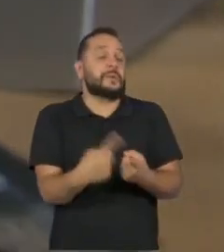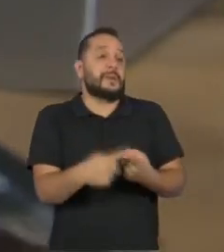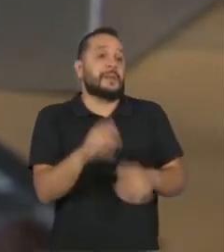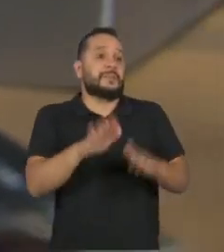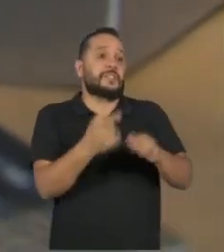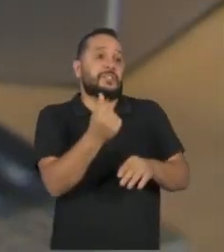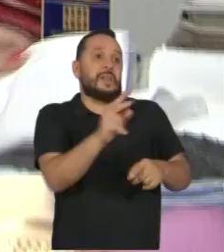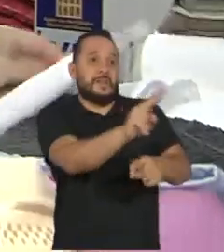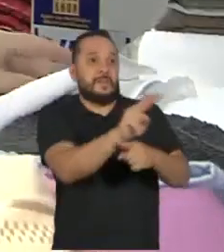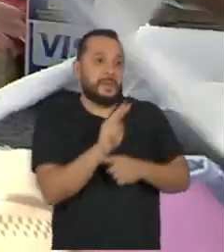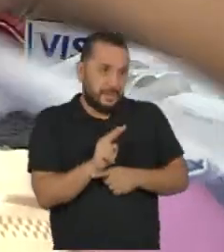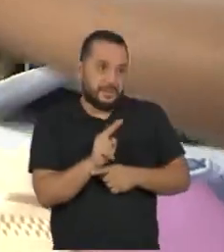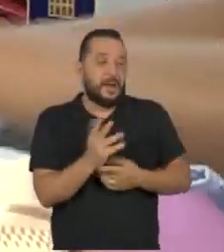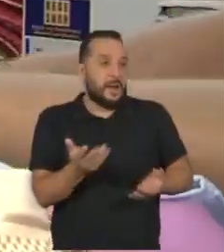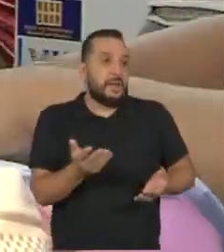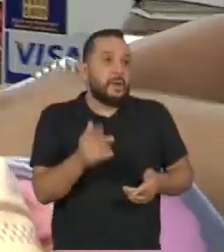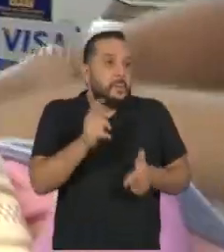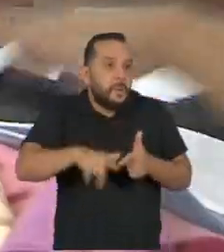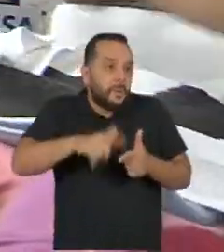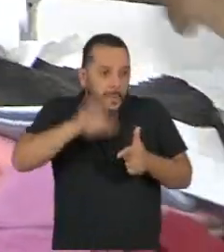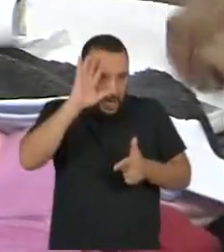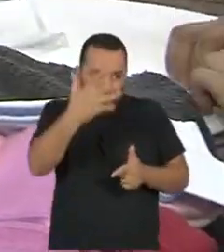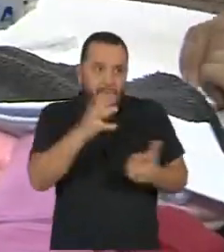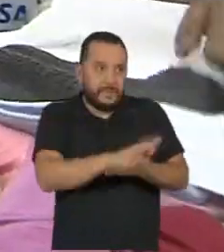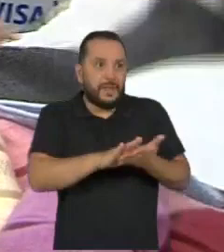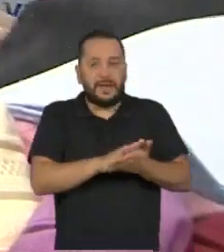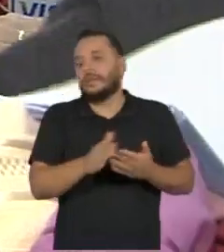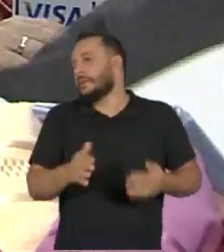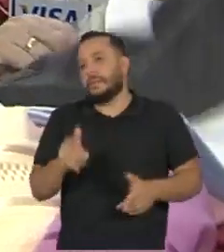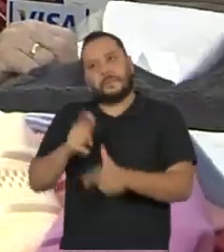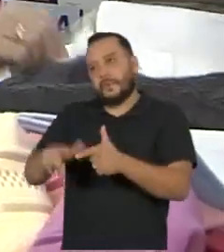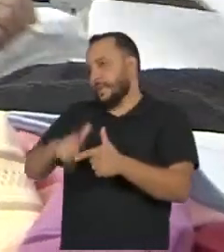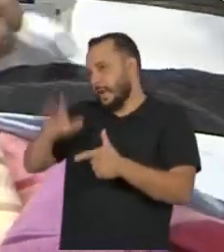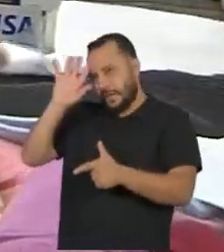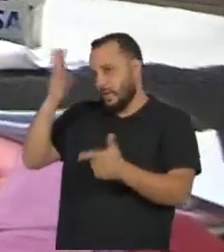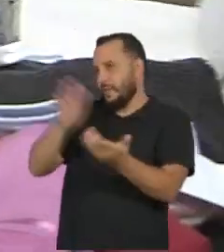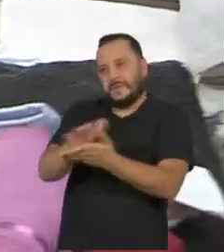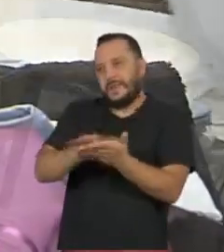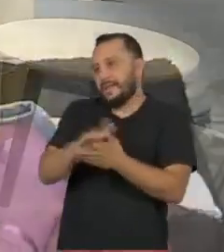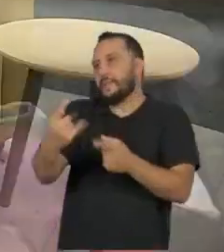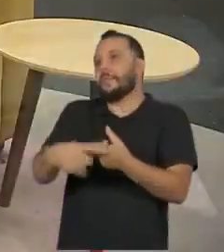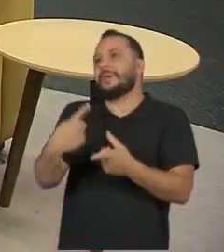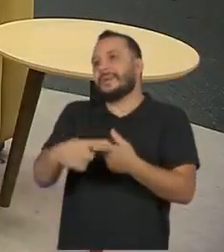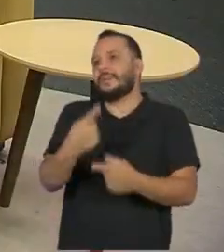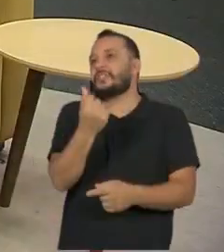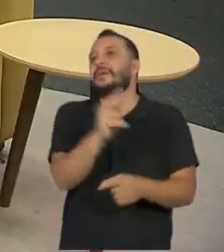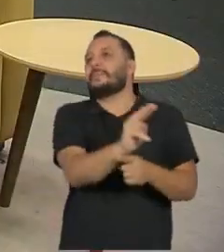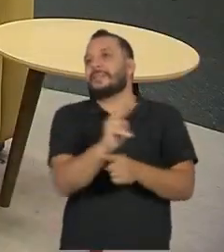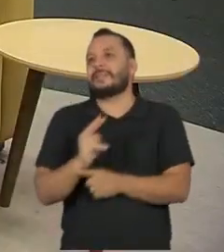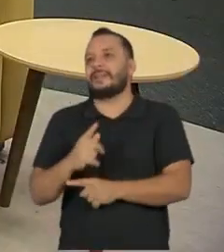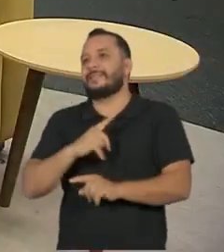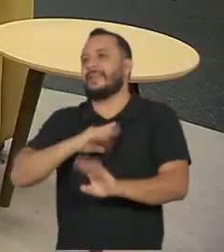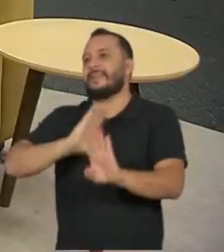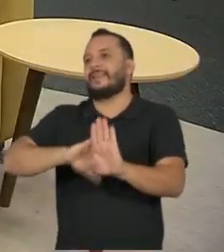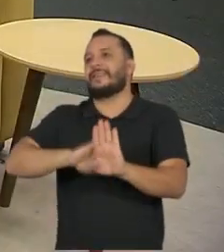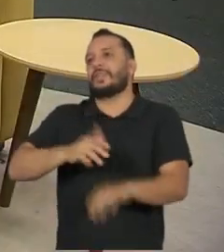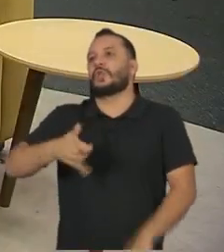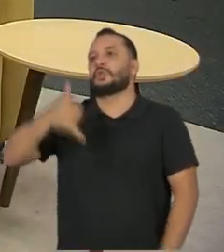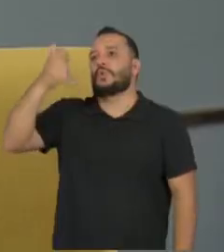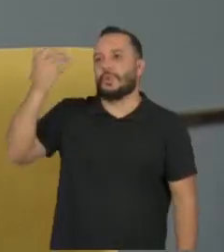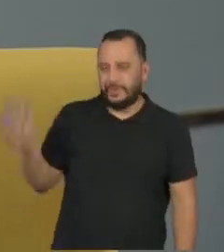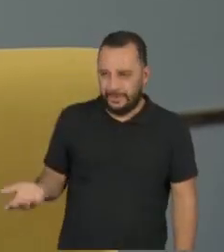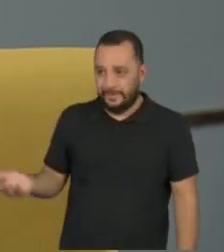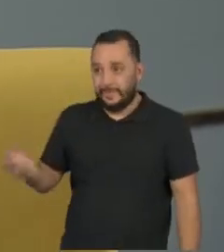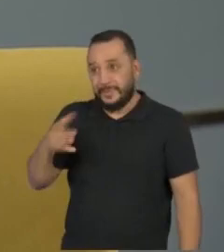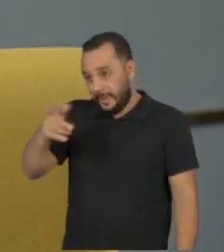pelo contrário, ele vai se agravar. Só os juros que vão vai se agravar por conta dos juros. Então, tem que pensar muito antes